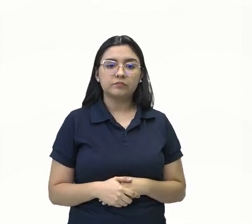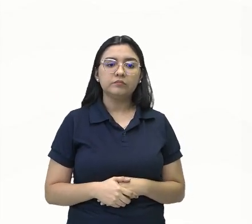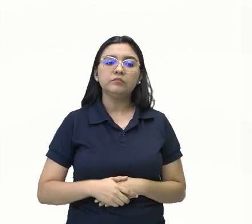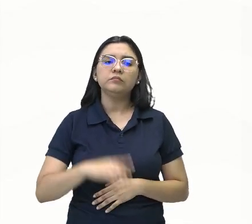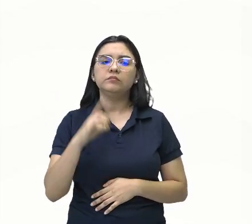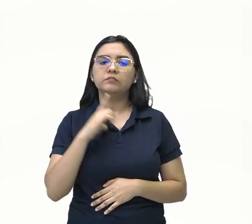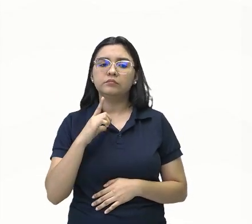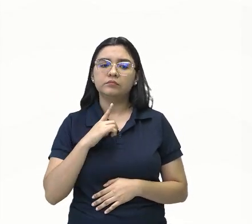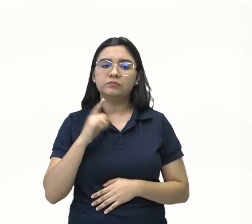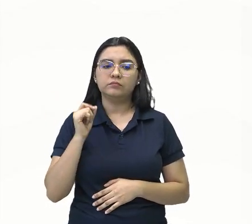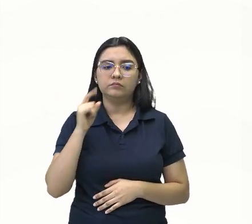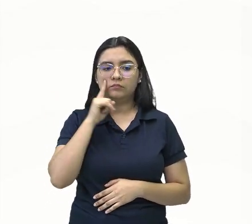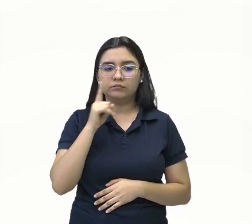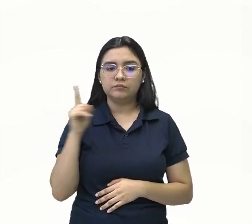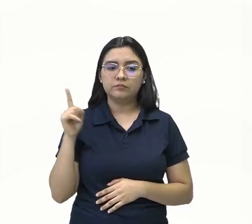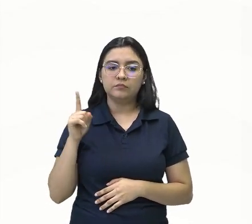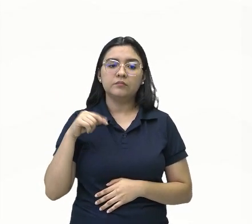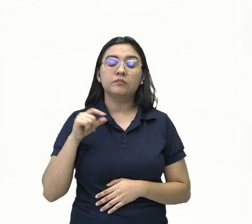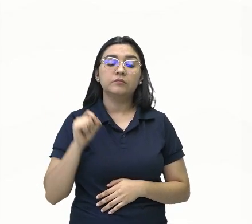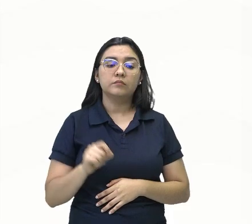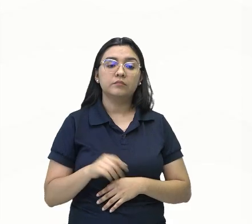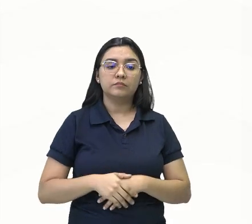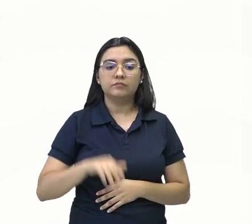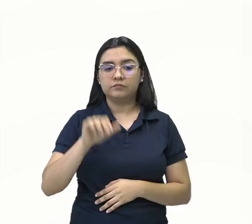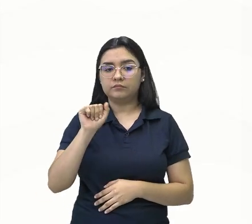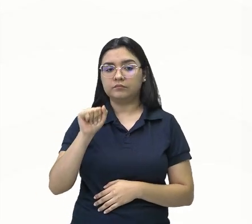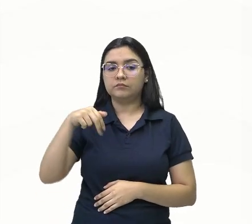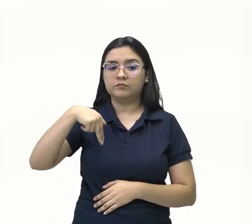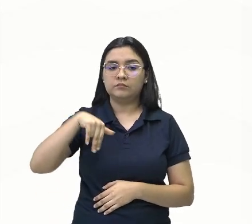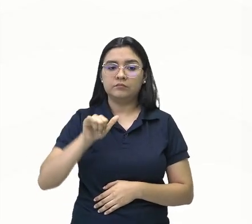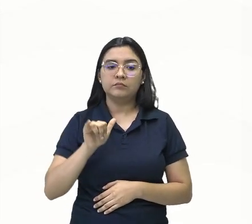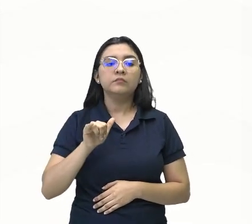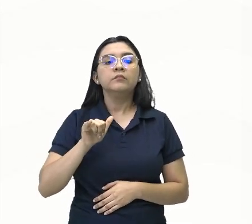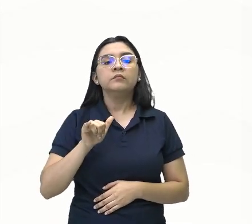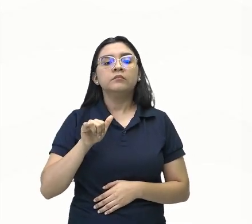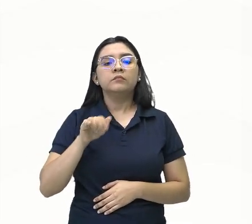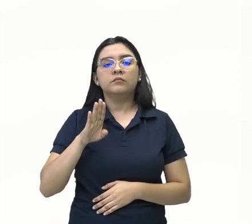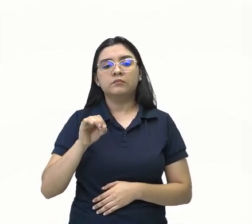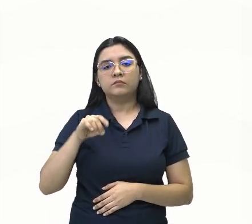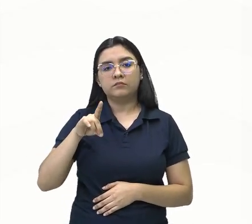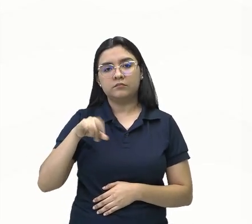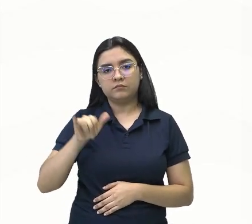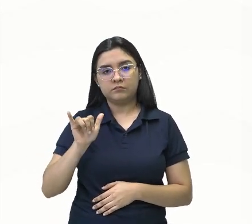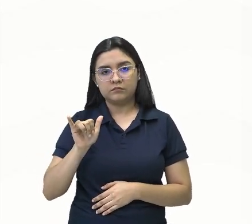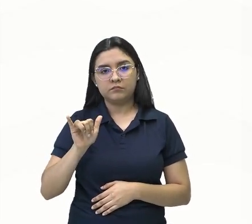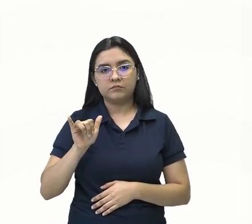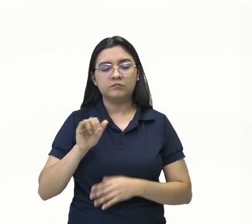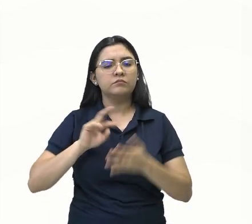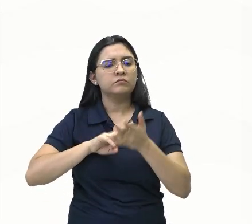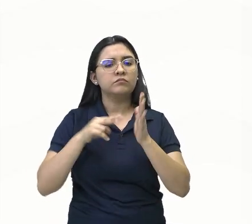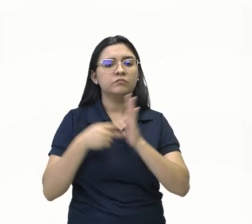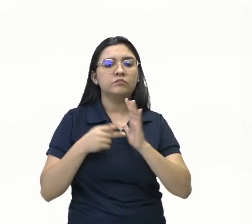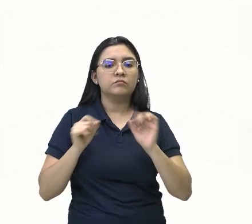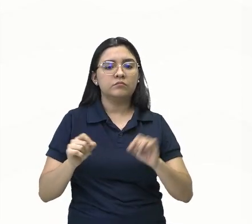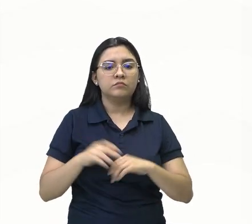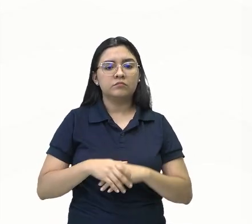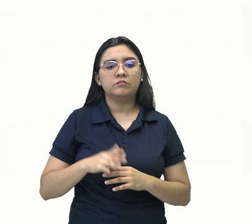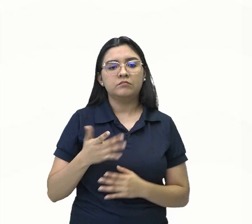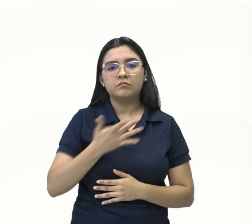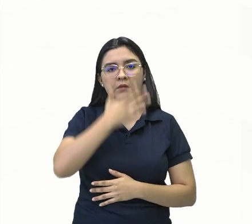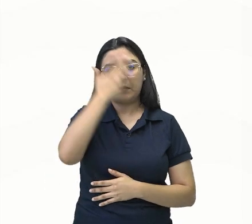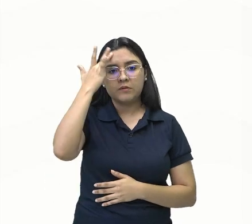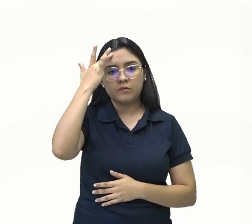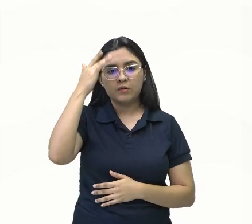Nós temos, então, nesse pronome definido, anybody. Anybody. Anybody significa